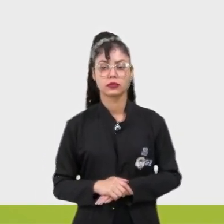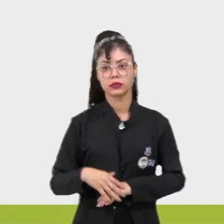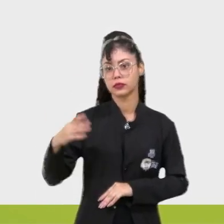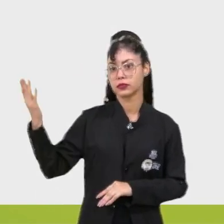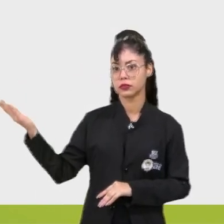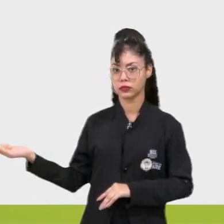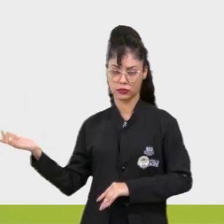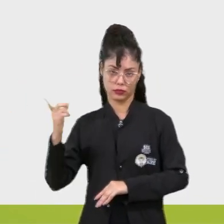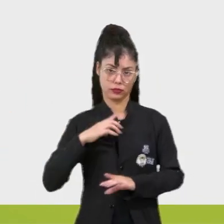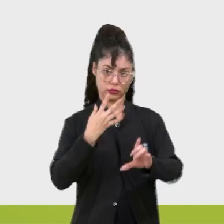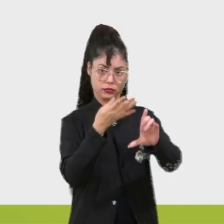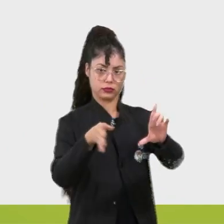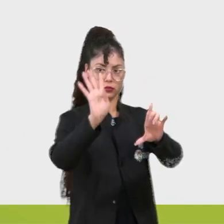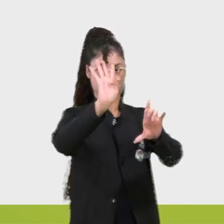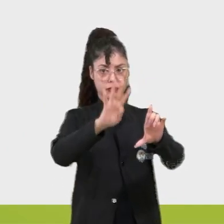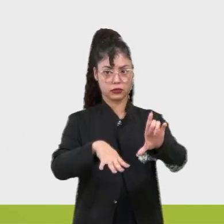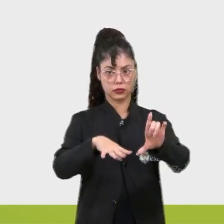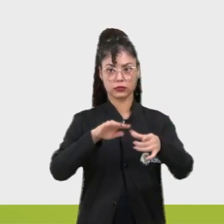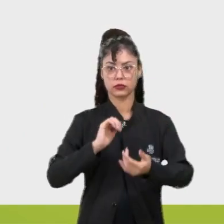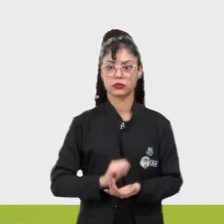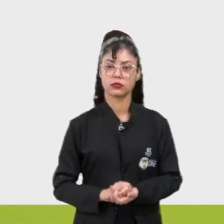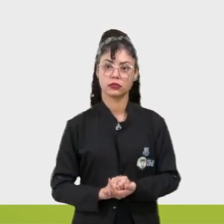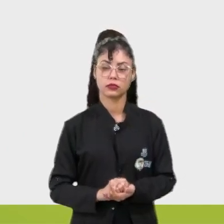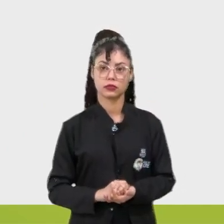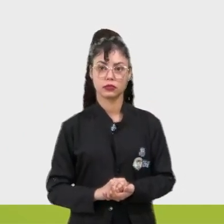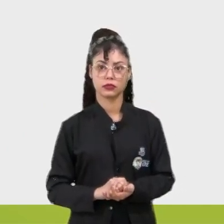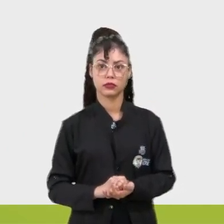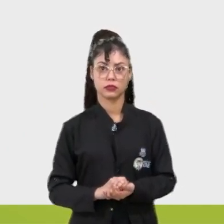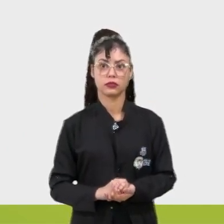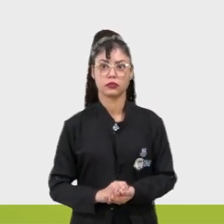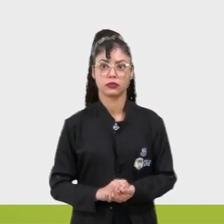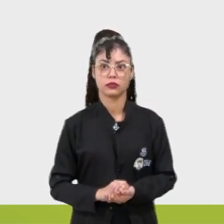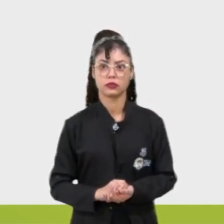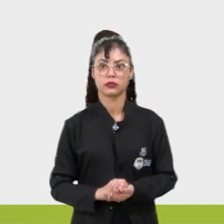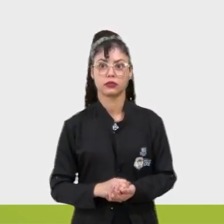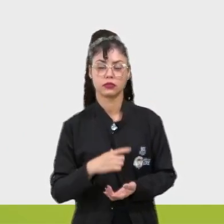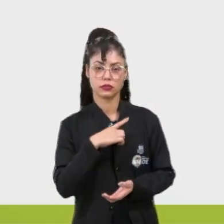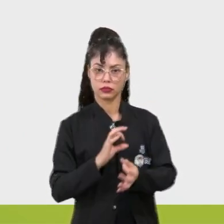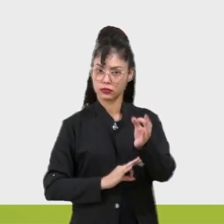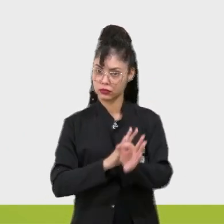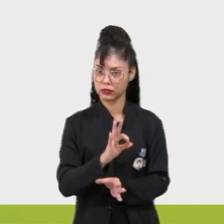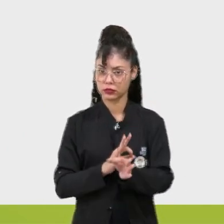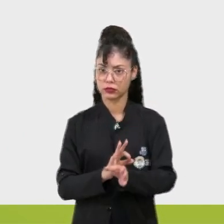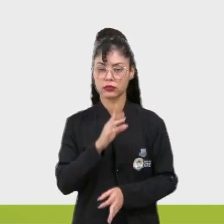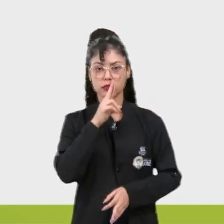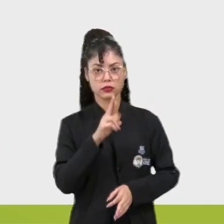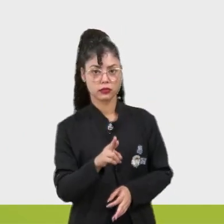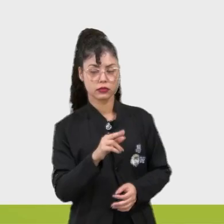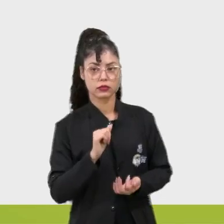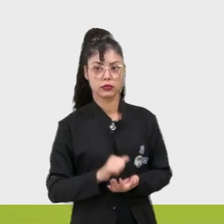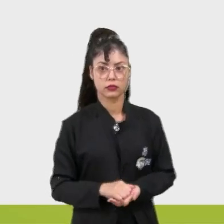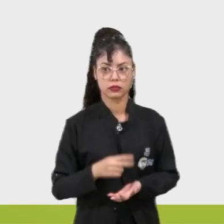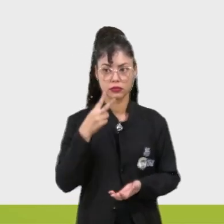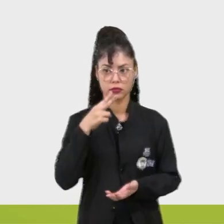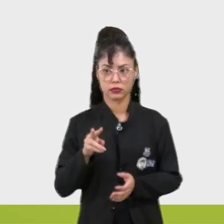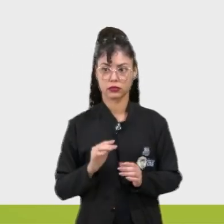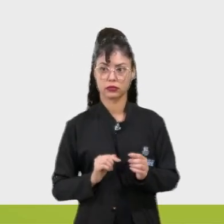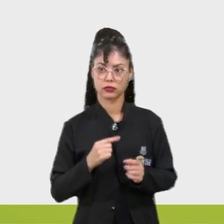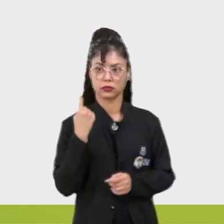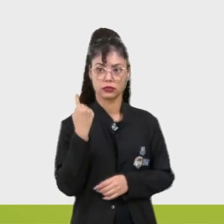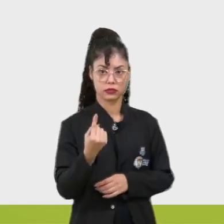E aqui nós temos essa, vamos dizer assim, essa espécie de grade de correção. Nível